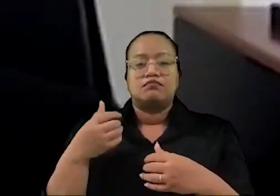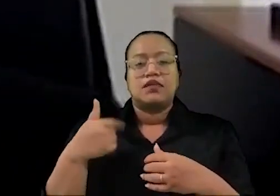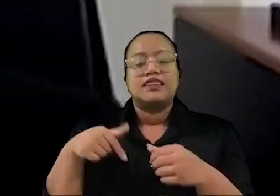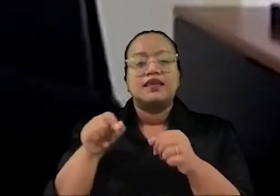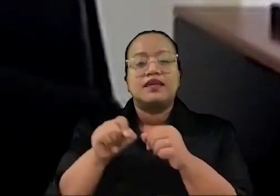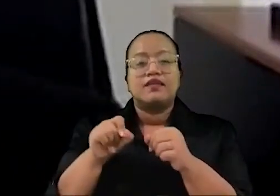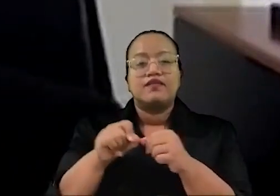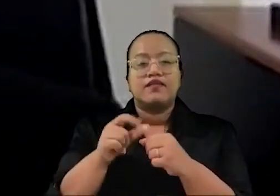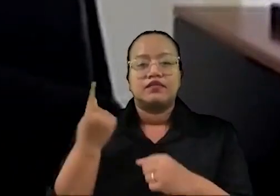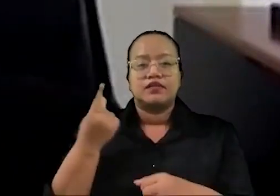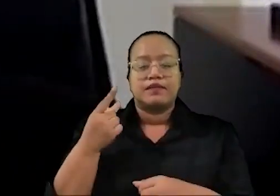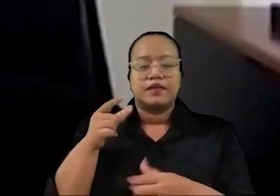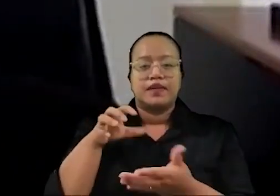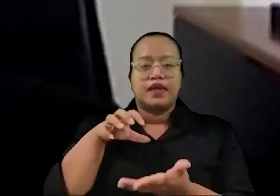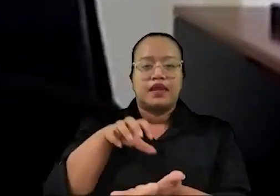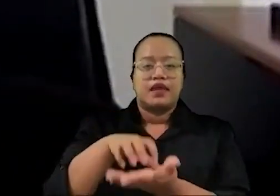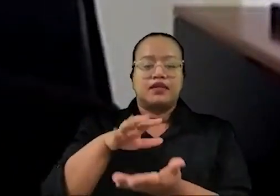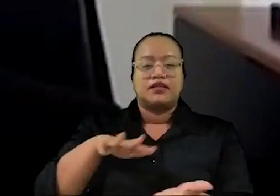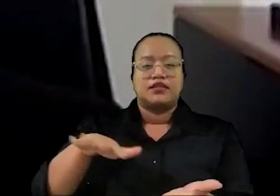que tem facilitado